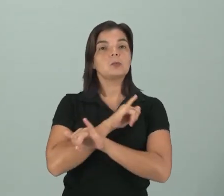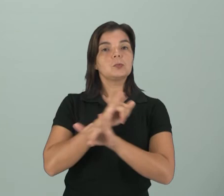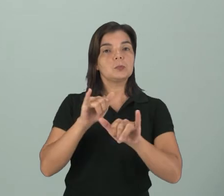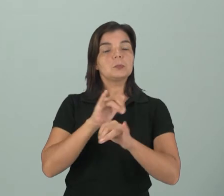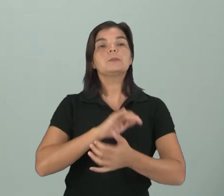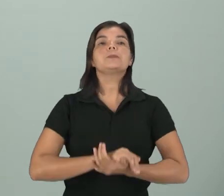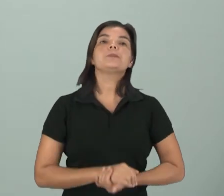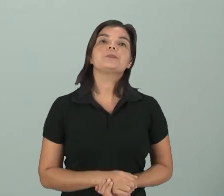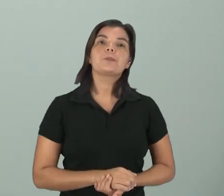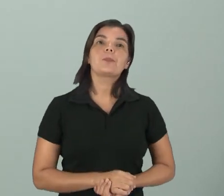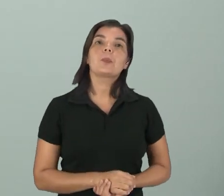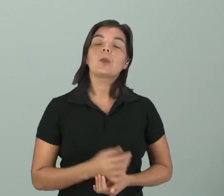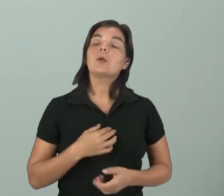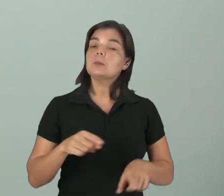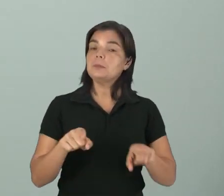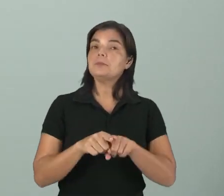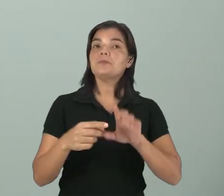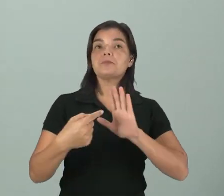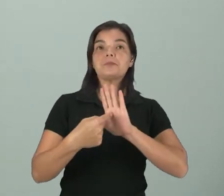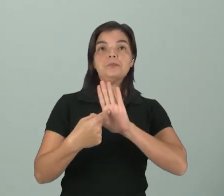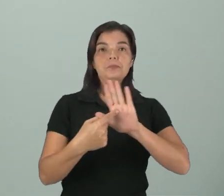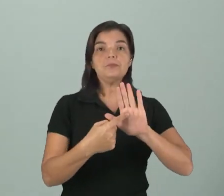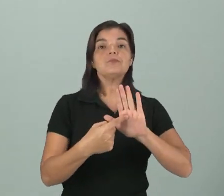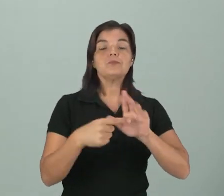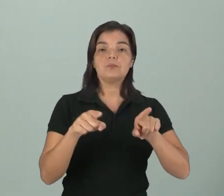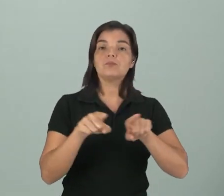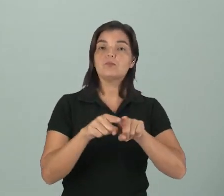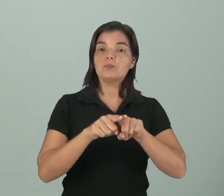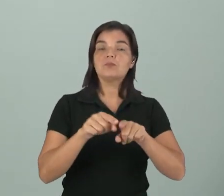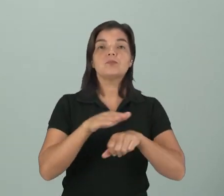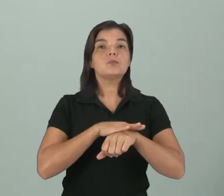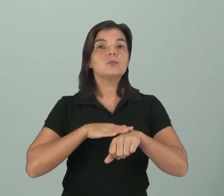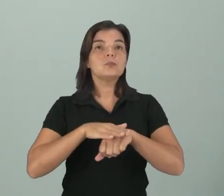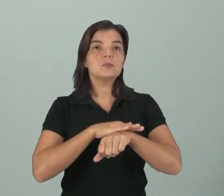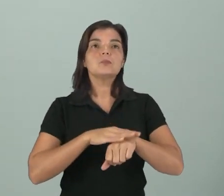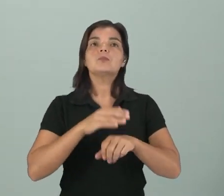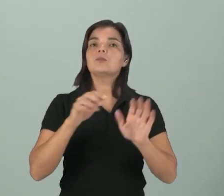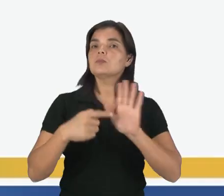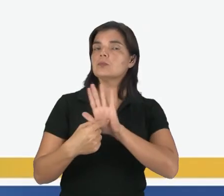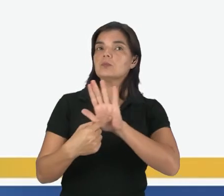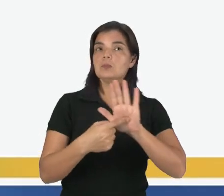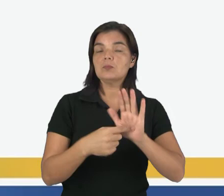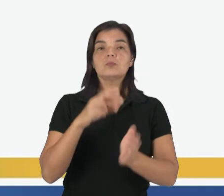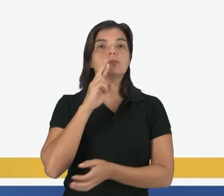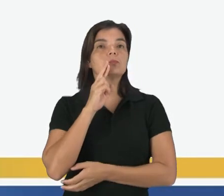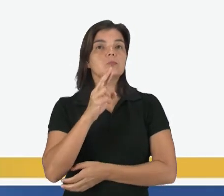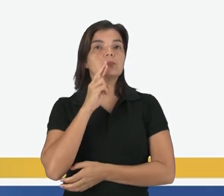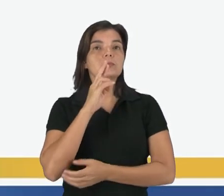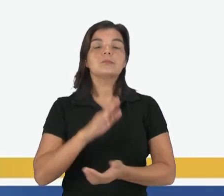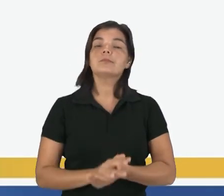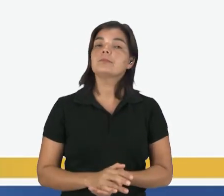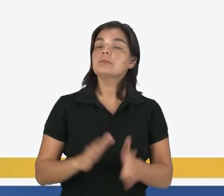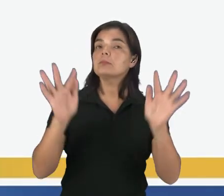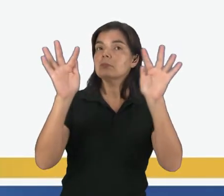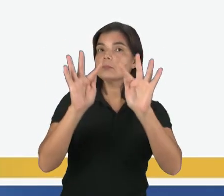comentários, gente. Esse comentário foi mandado no chat de conversa e o menino publicou com sua